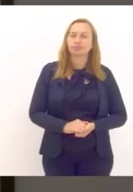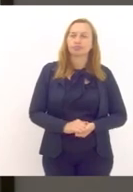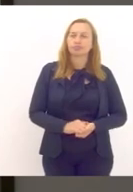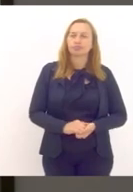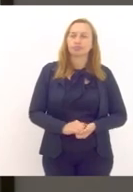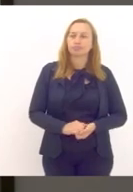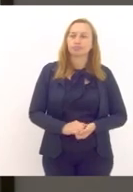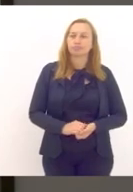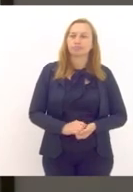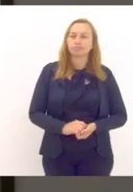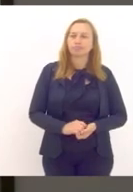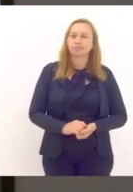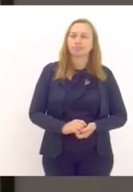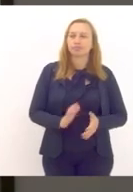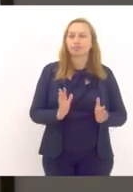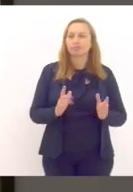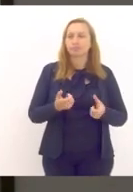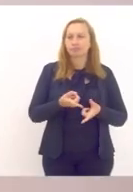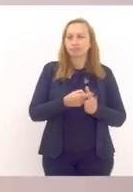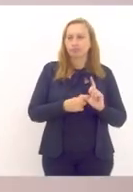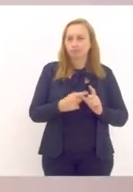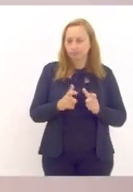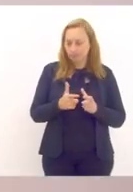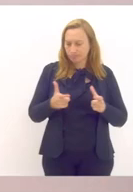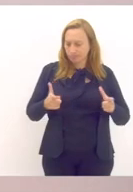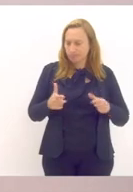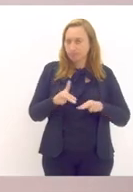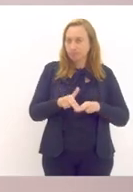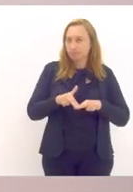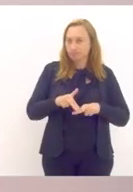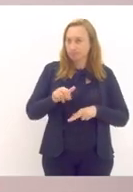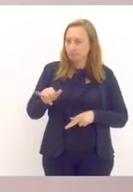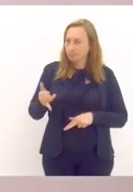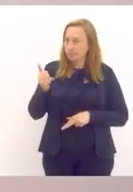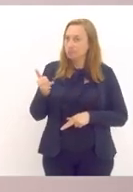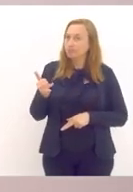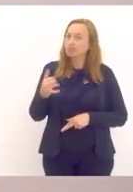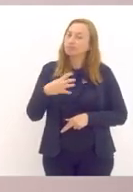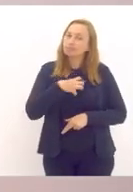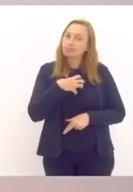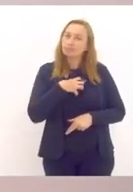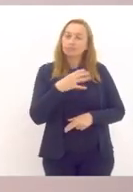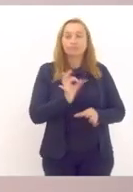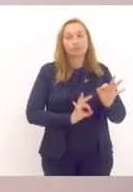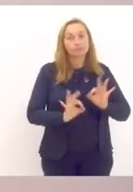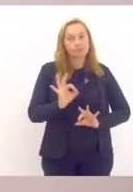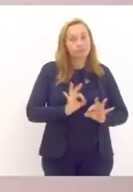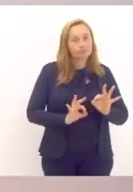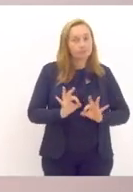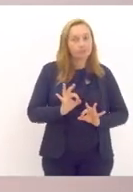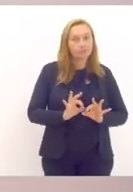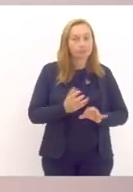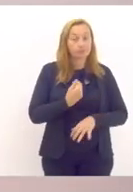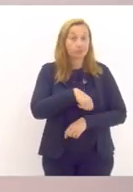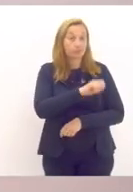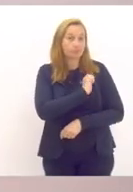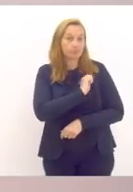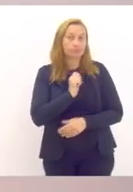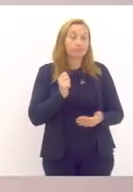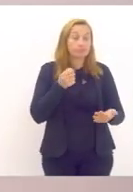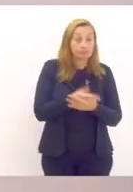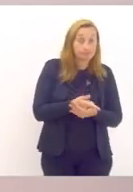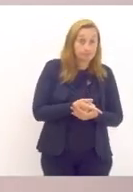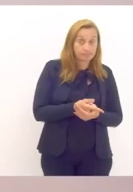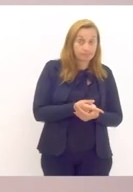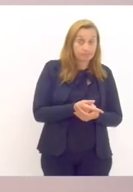que hoje a nossa dívida cresce por causa dos nossos juros. Faz sentido se você pensar no plano de recuperação fiscal, que você paga, está pagando